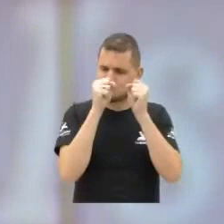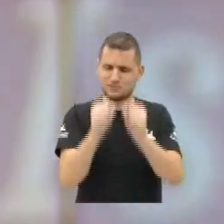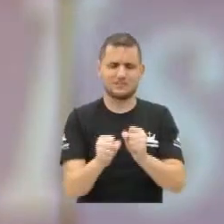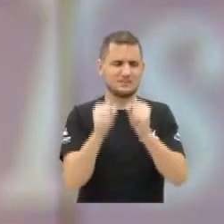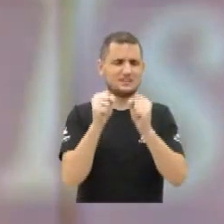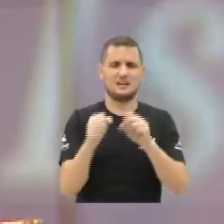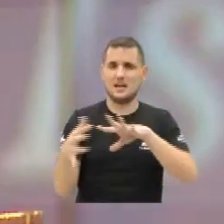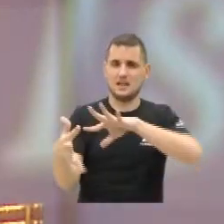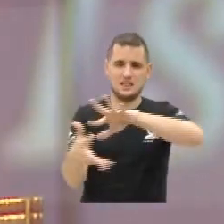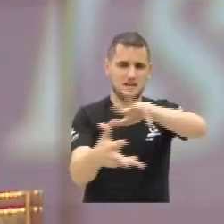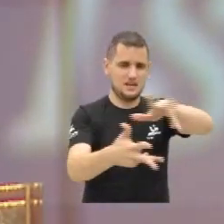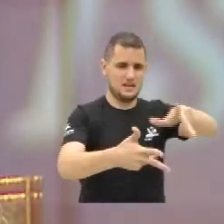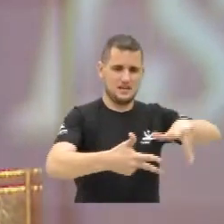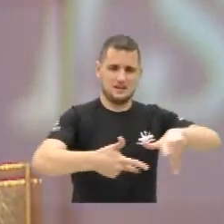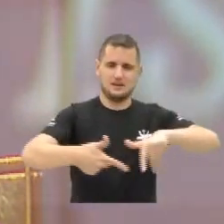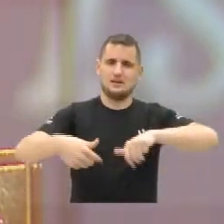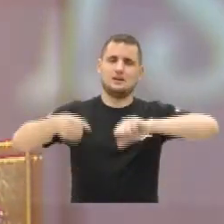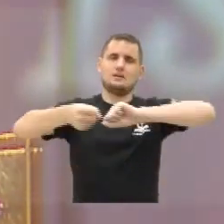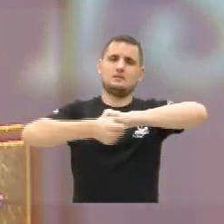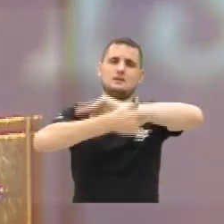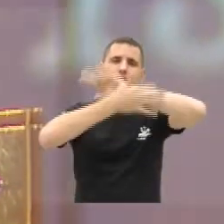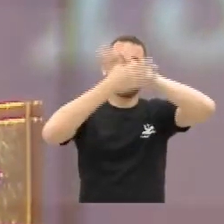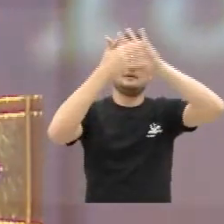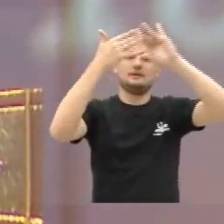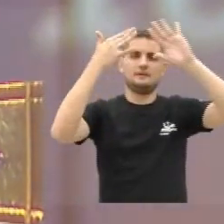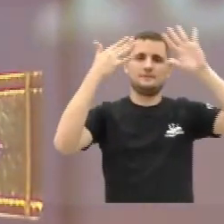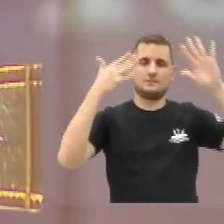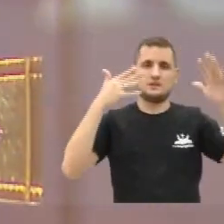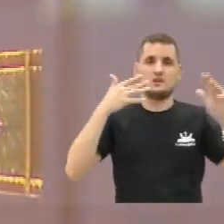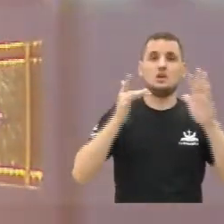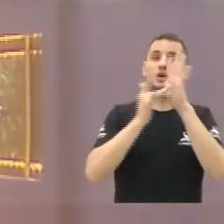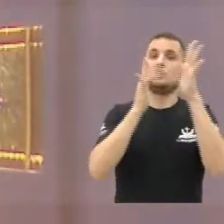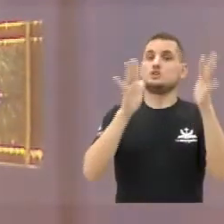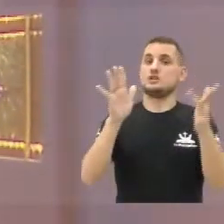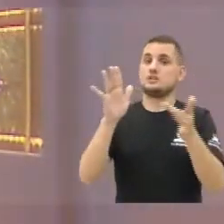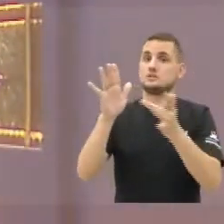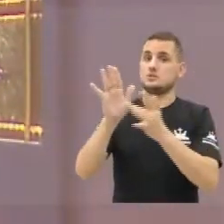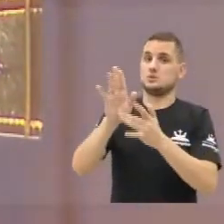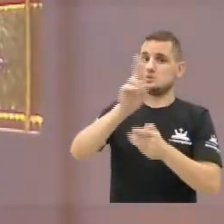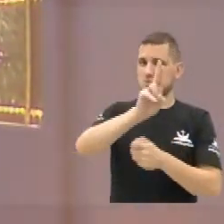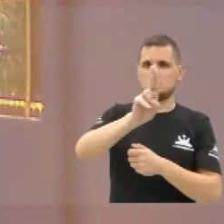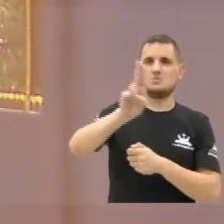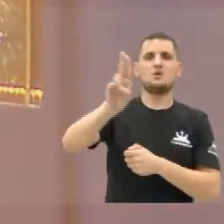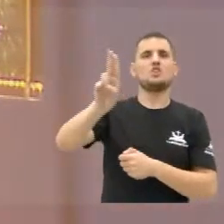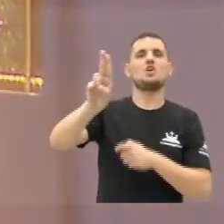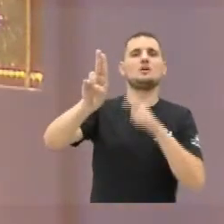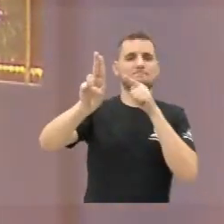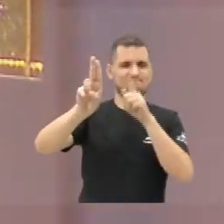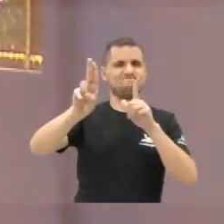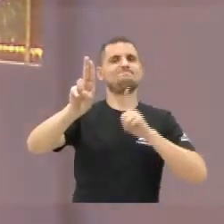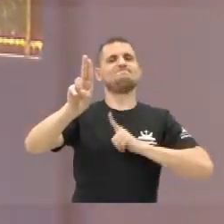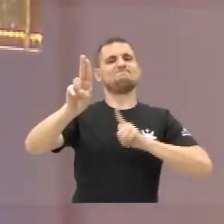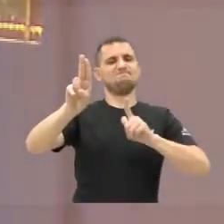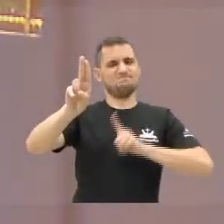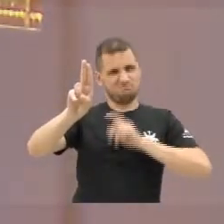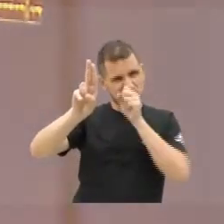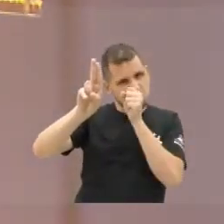a terra. Declare isso, há poder. Há poder no nome